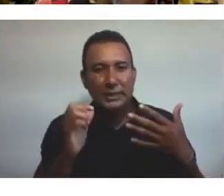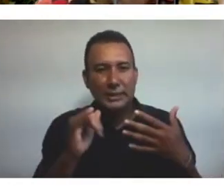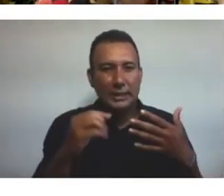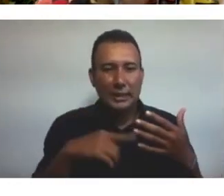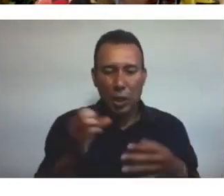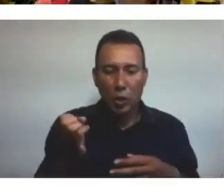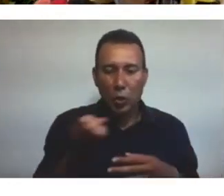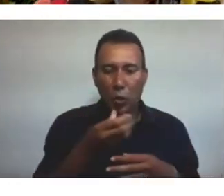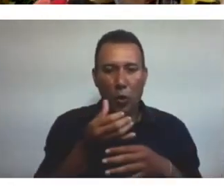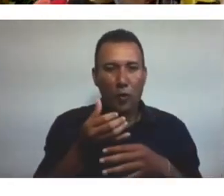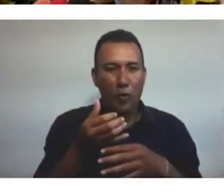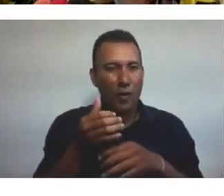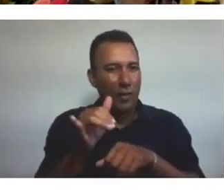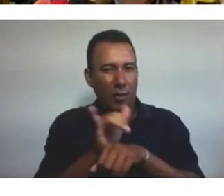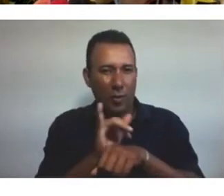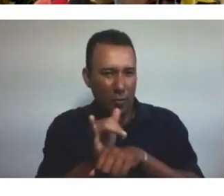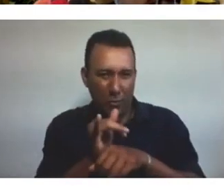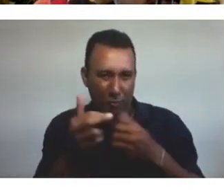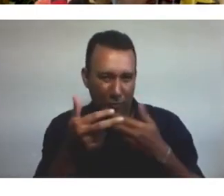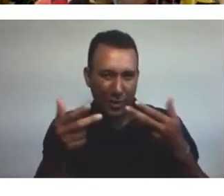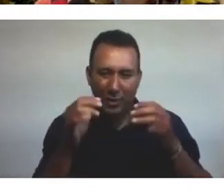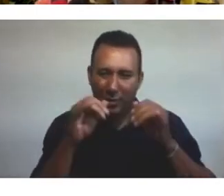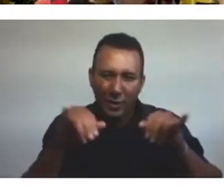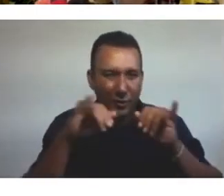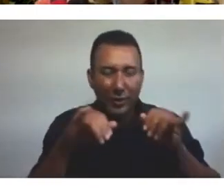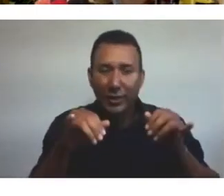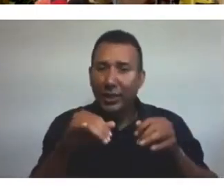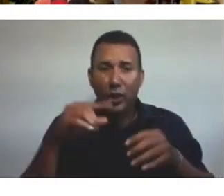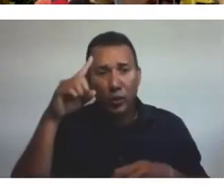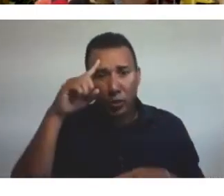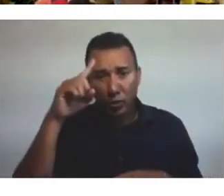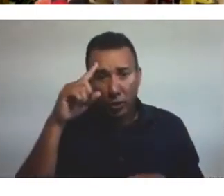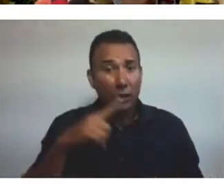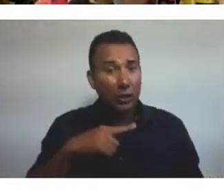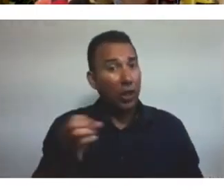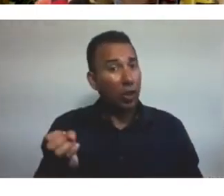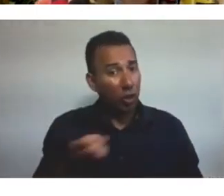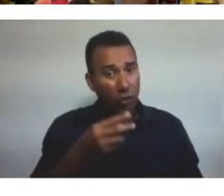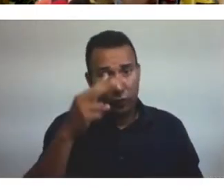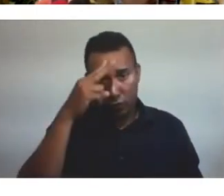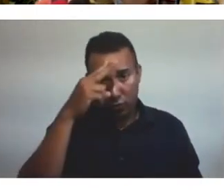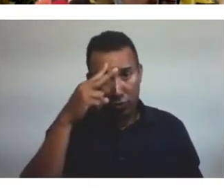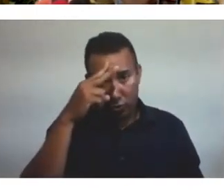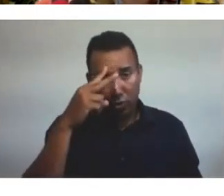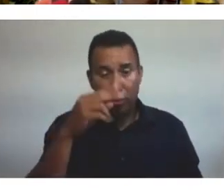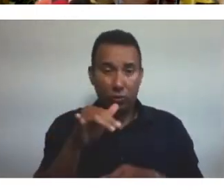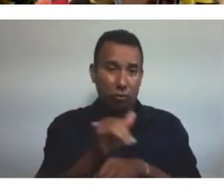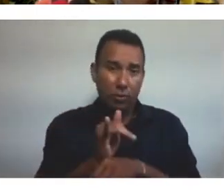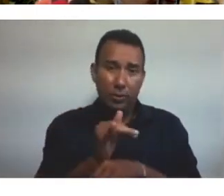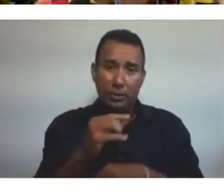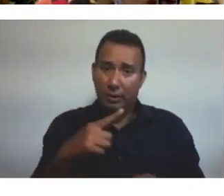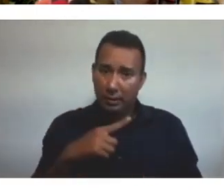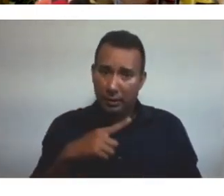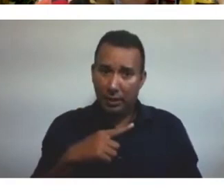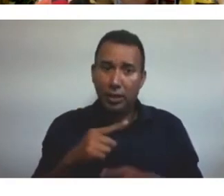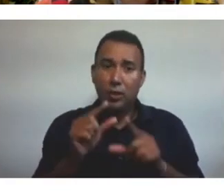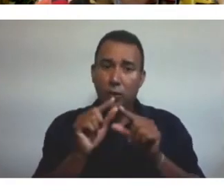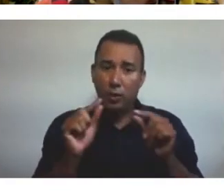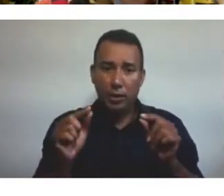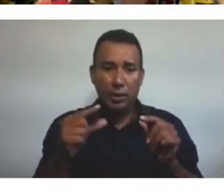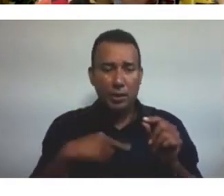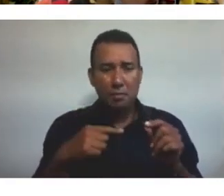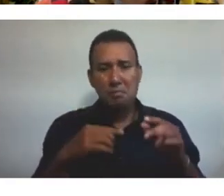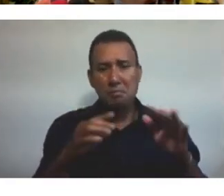no canal. Basicamente, todo dia tem uma nova história no nosso canal, né? Existe uma gravação de mais